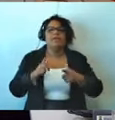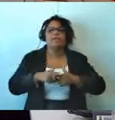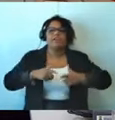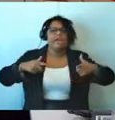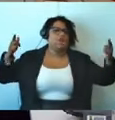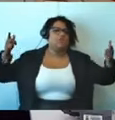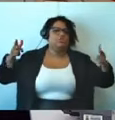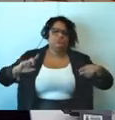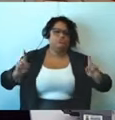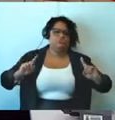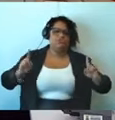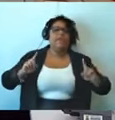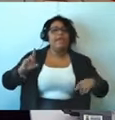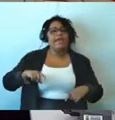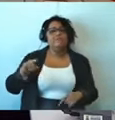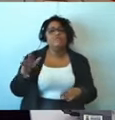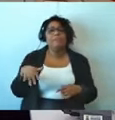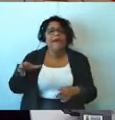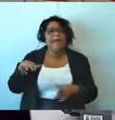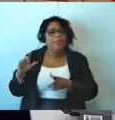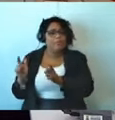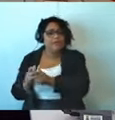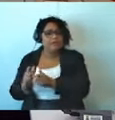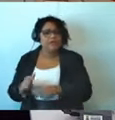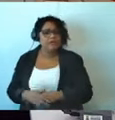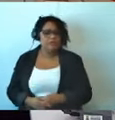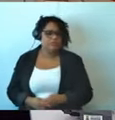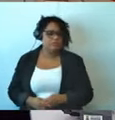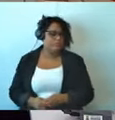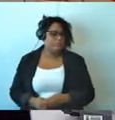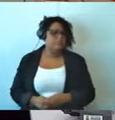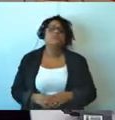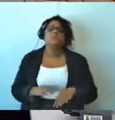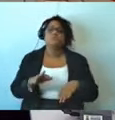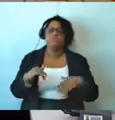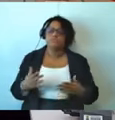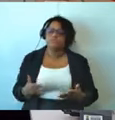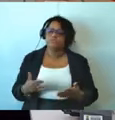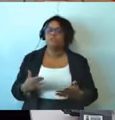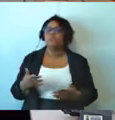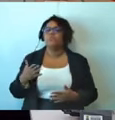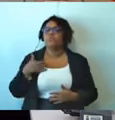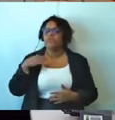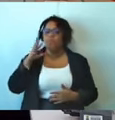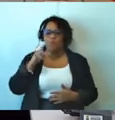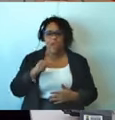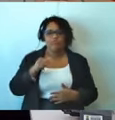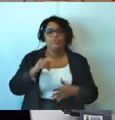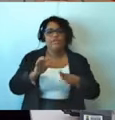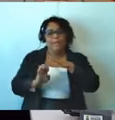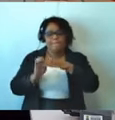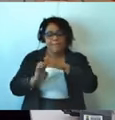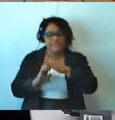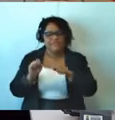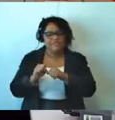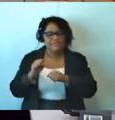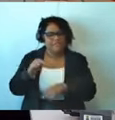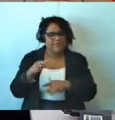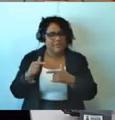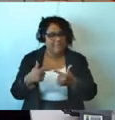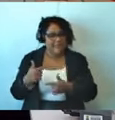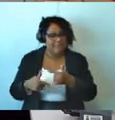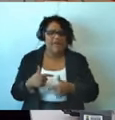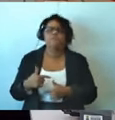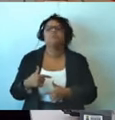assim, quem está dando ok nesse tipo de serviço, ao meu ver, pode estar falhando aí na questão de